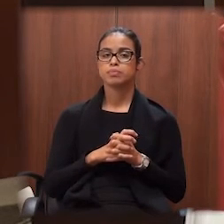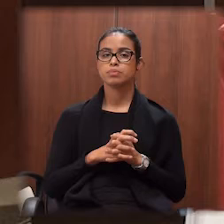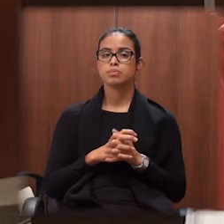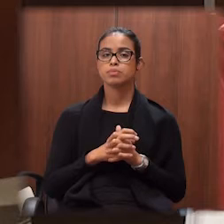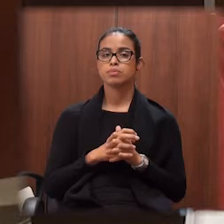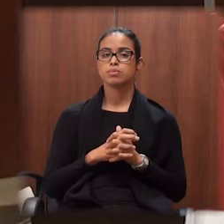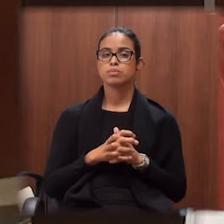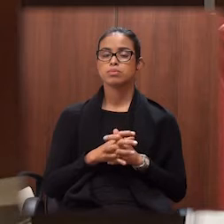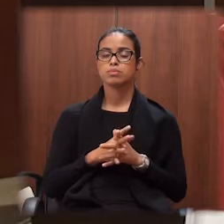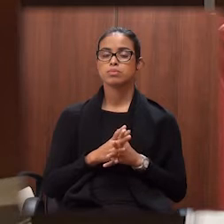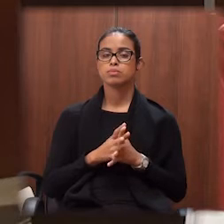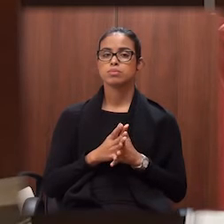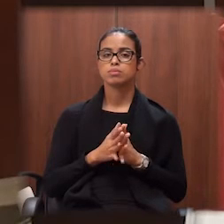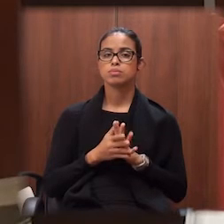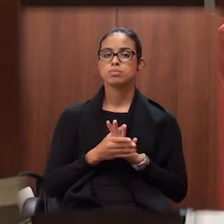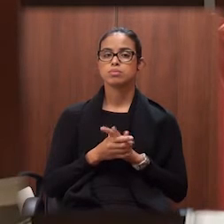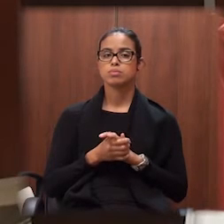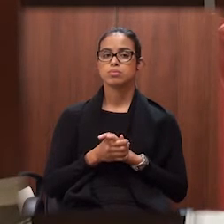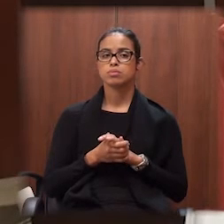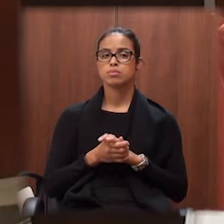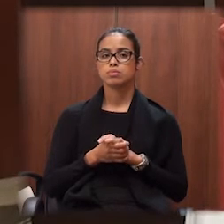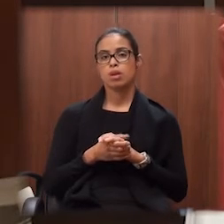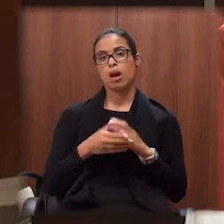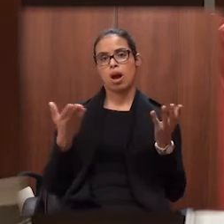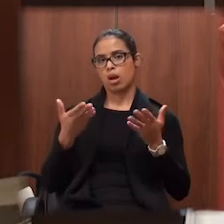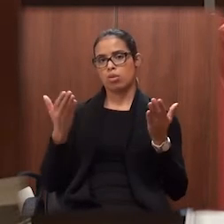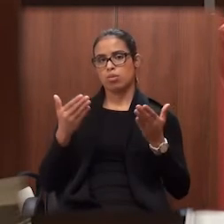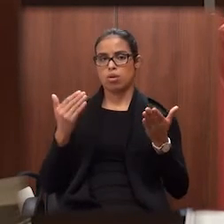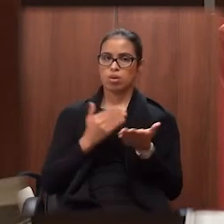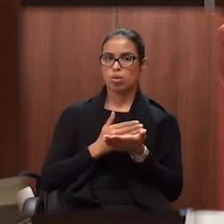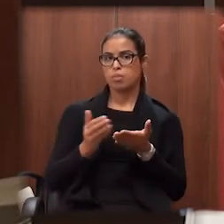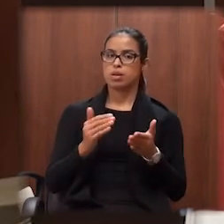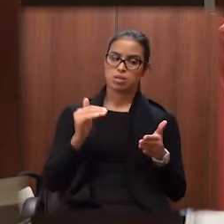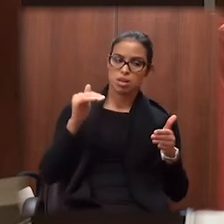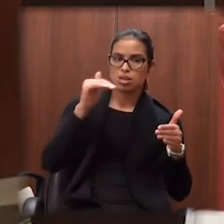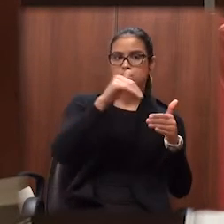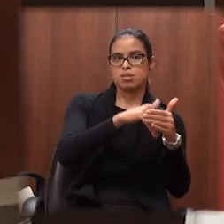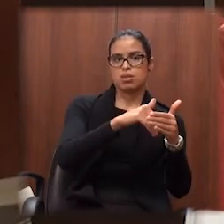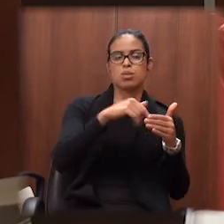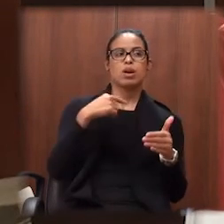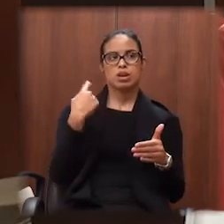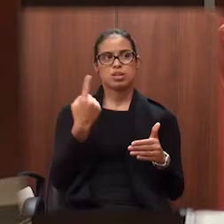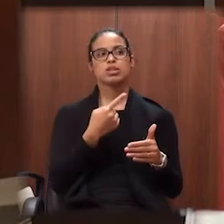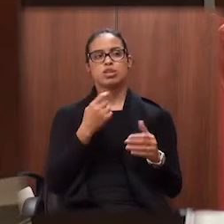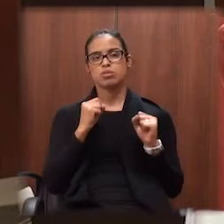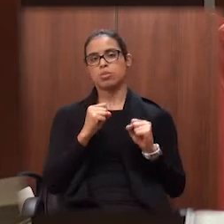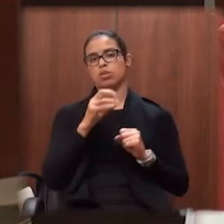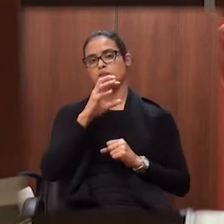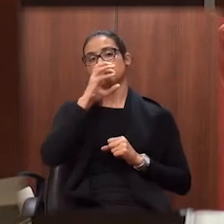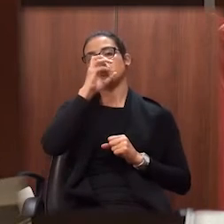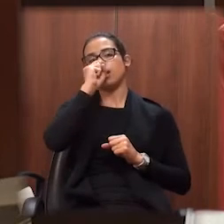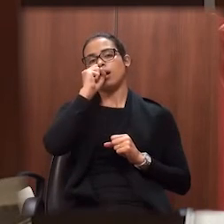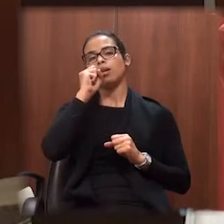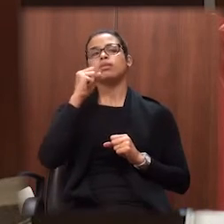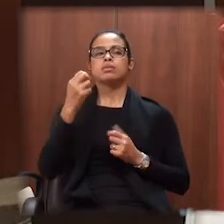não será porque teremos eleições e temos campanha que nós poderemos respirar